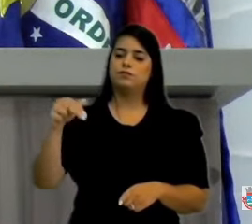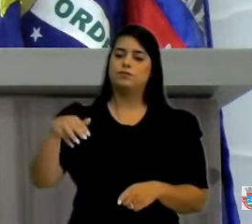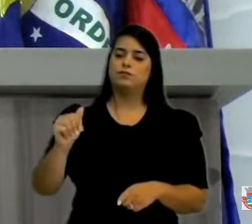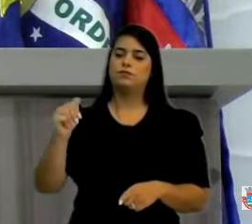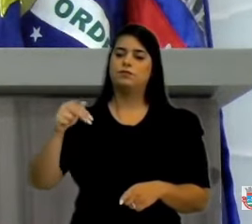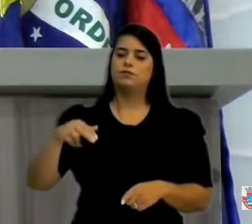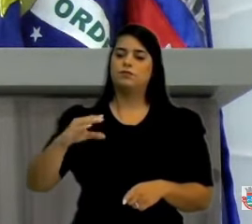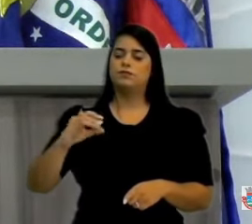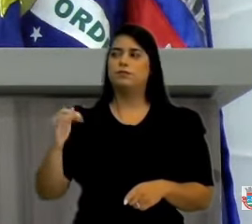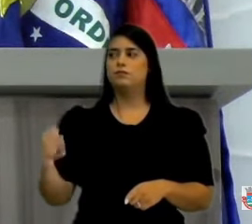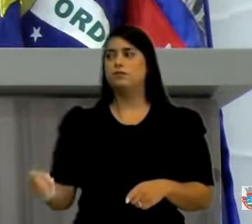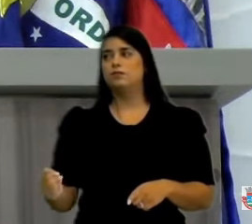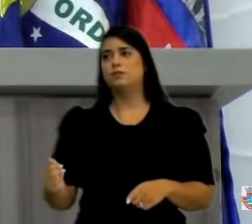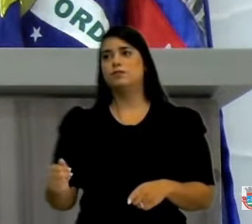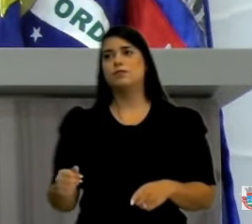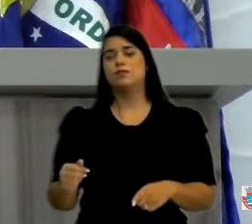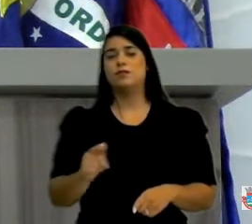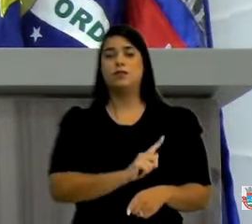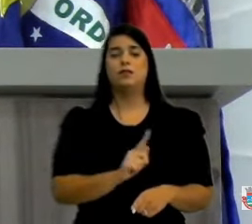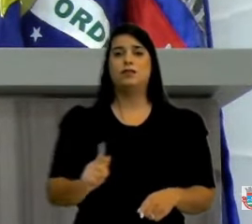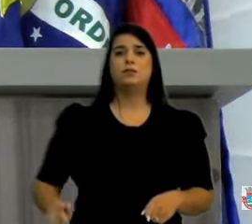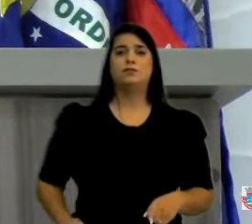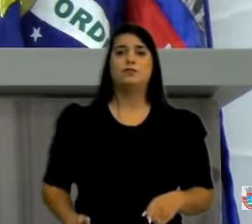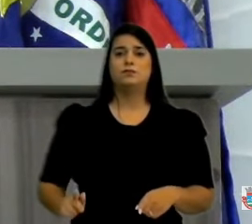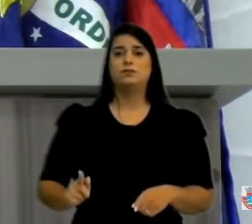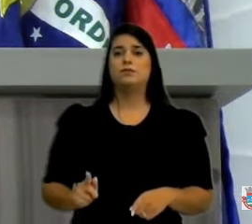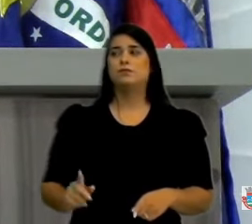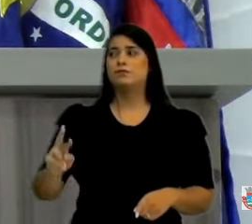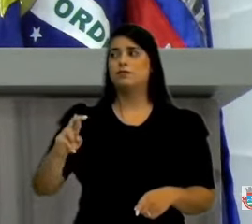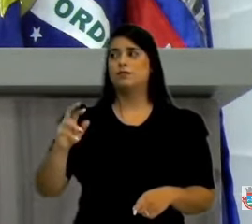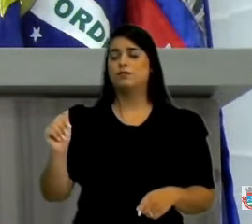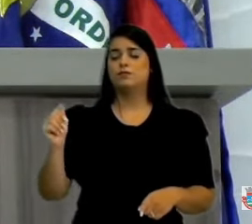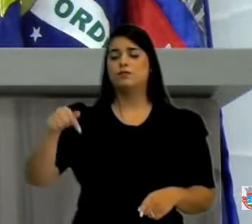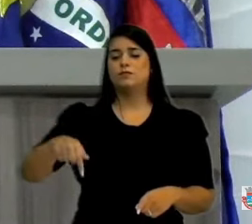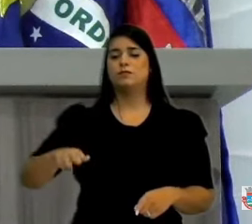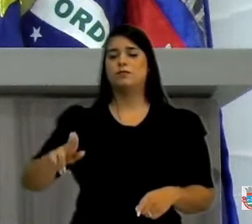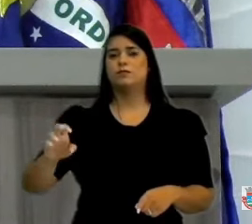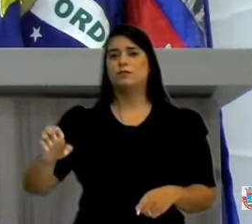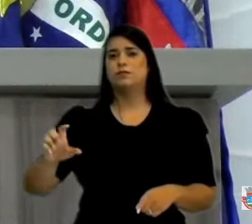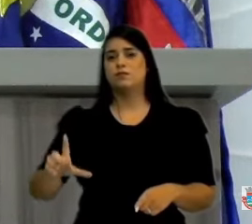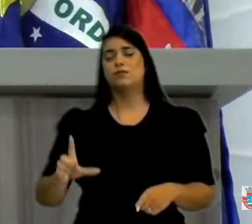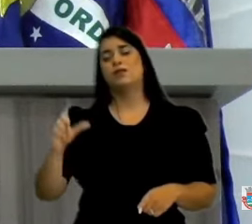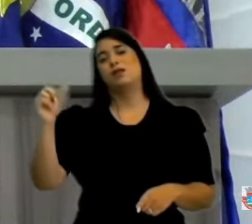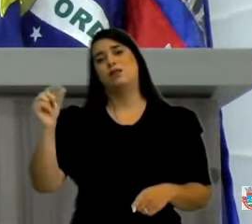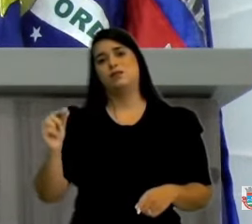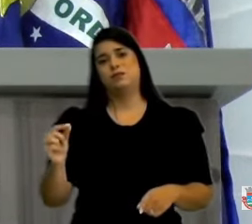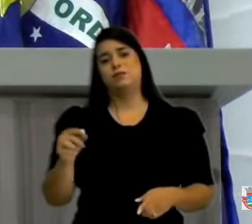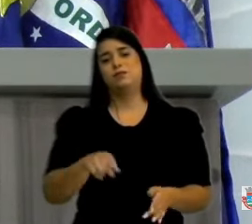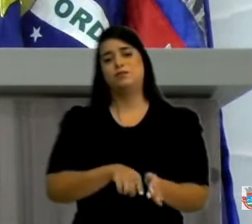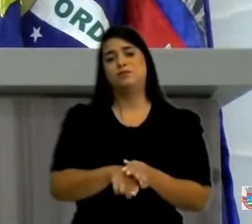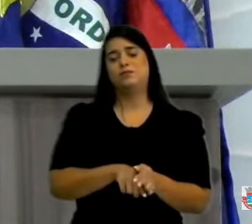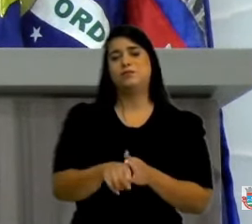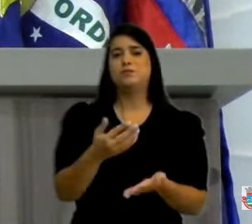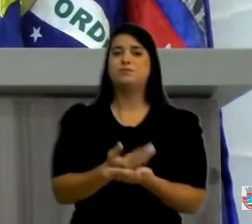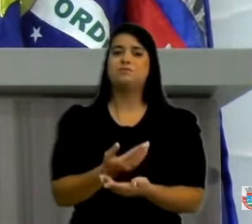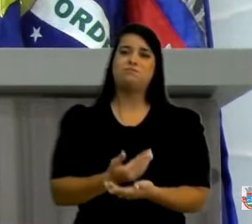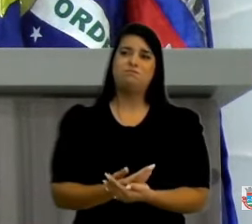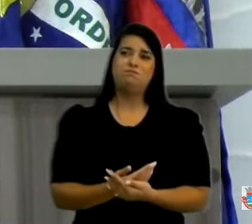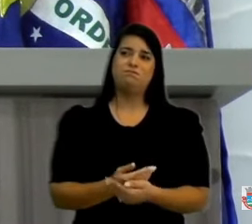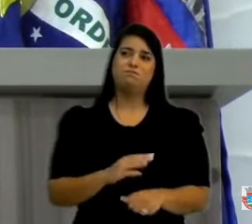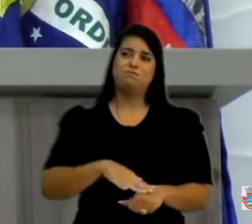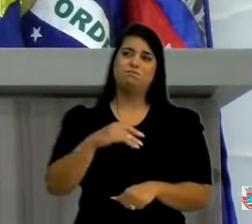Infelizmente, desde que a governadora Raquel Lira entrou, que diminuiu a cota dos exames de alta